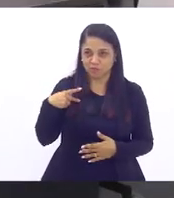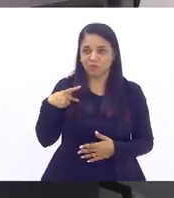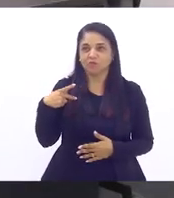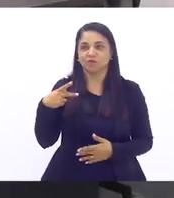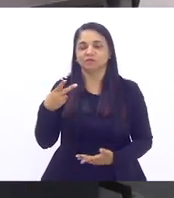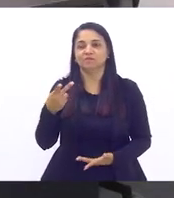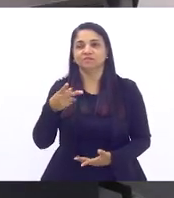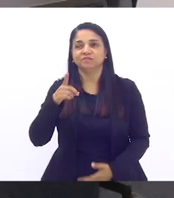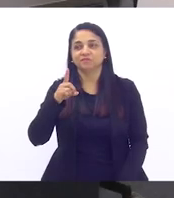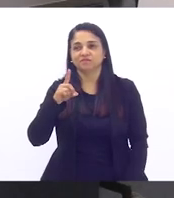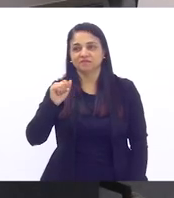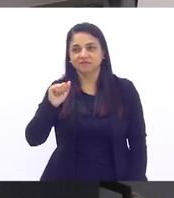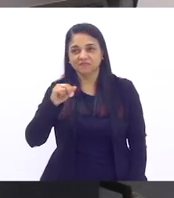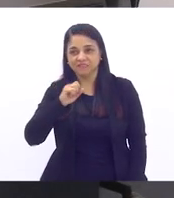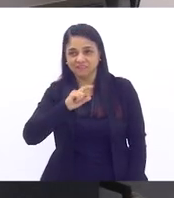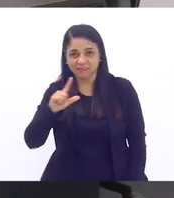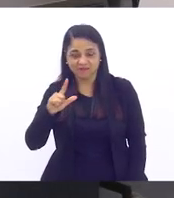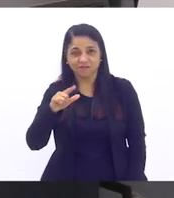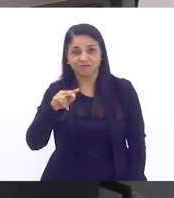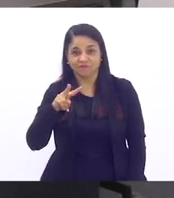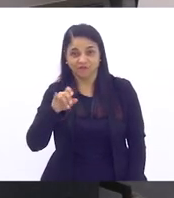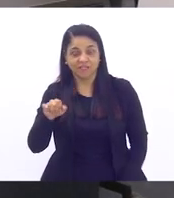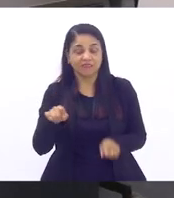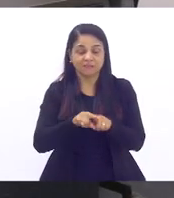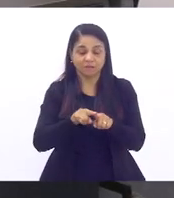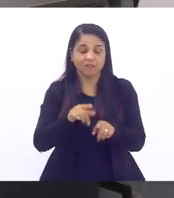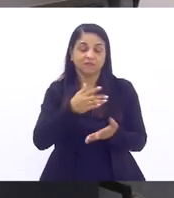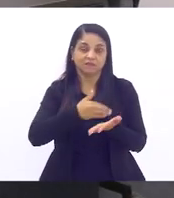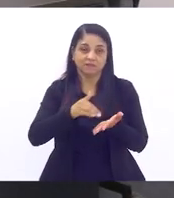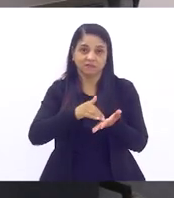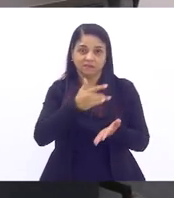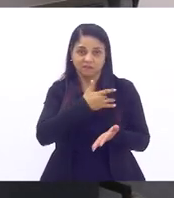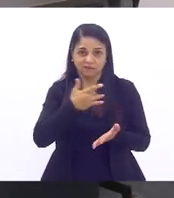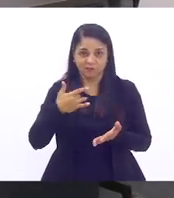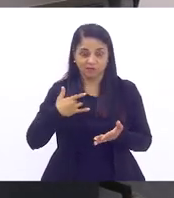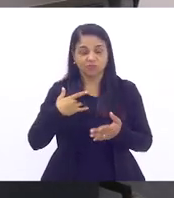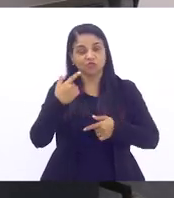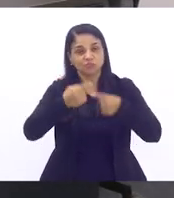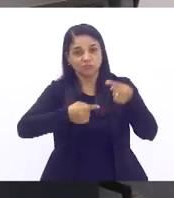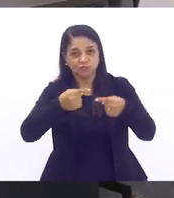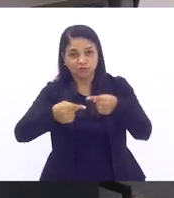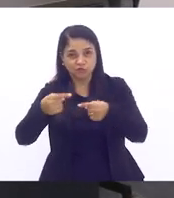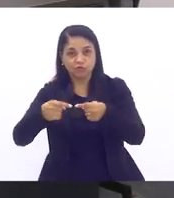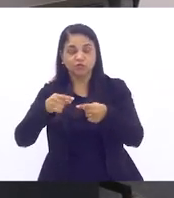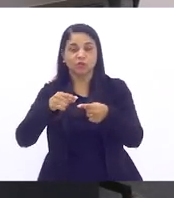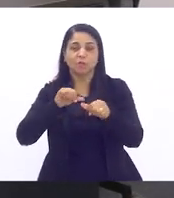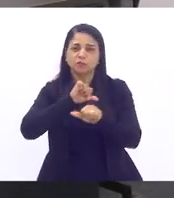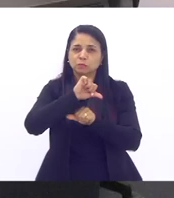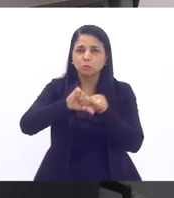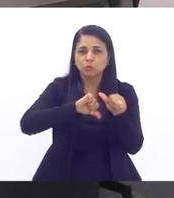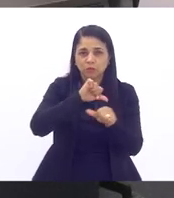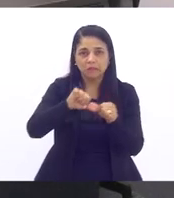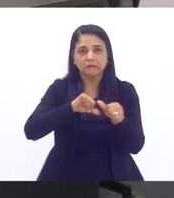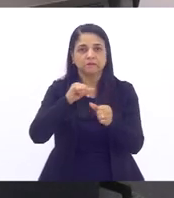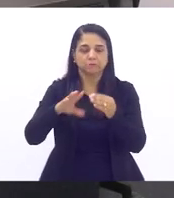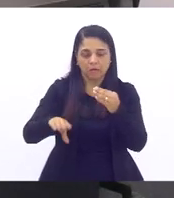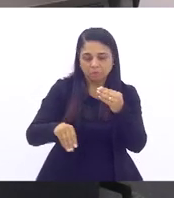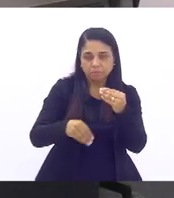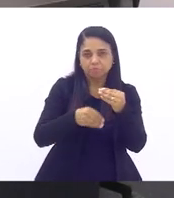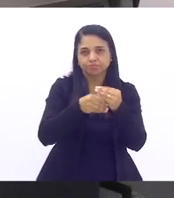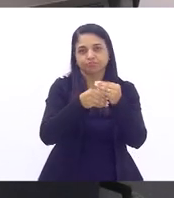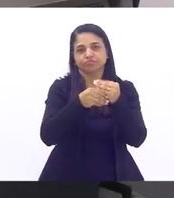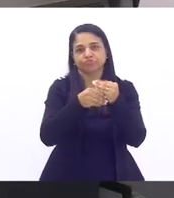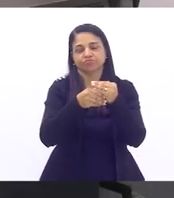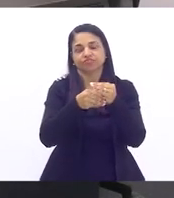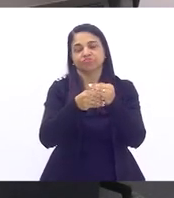de estado de saúde para que a gente possa também discutir de forma técnica algumas alterações já para que seja incluído aqui no parecer do relator